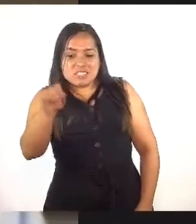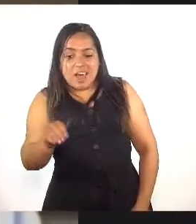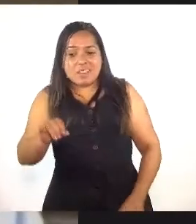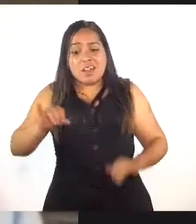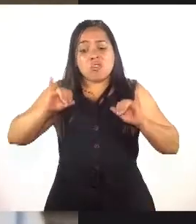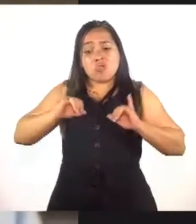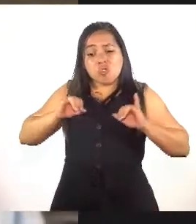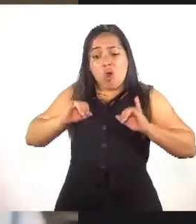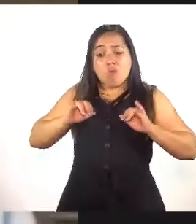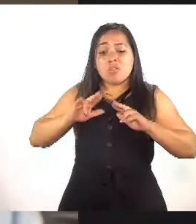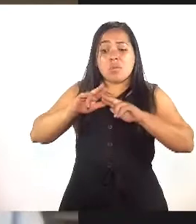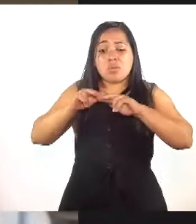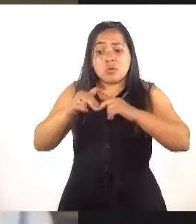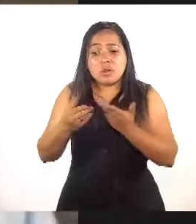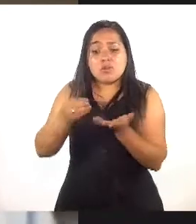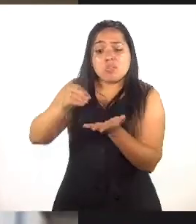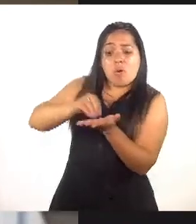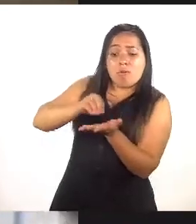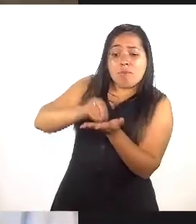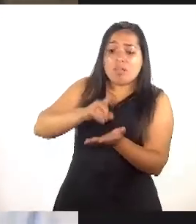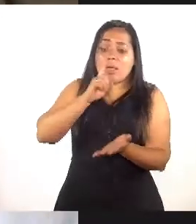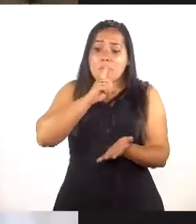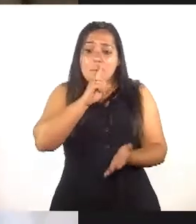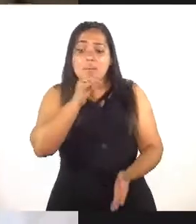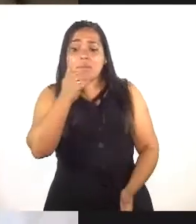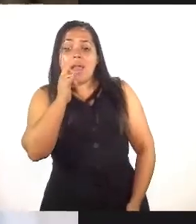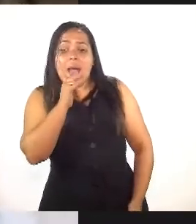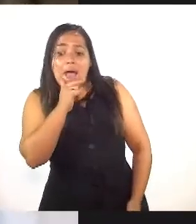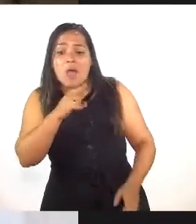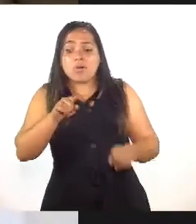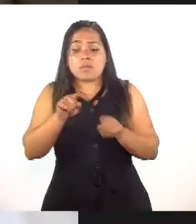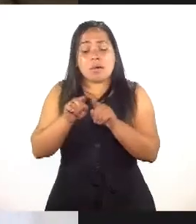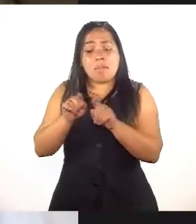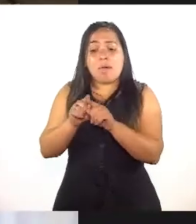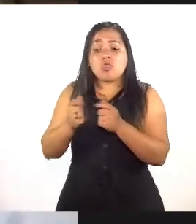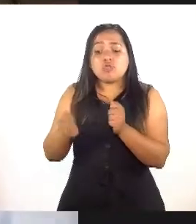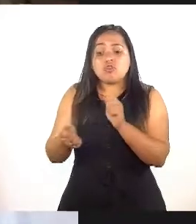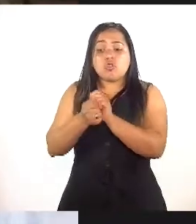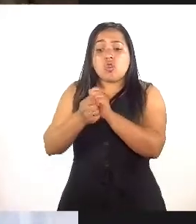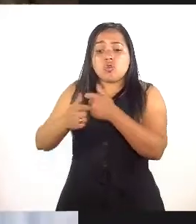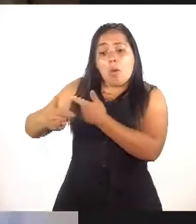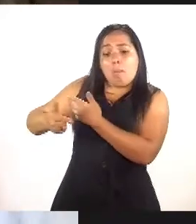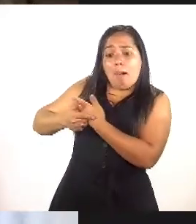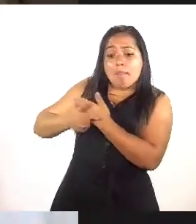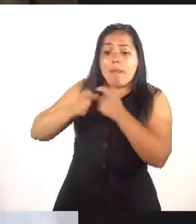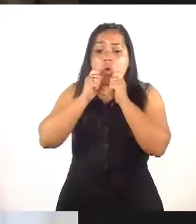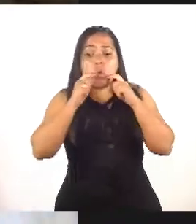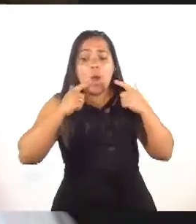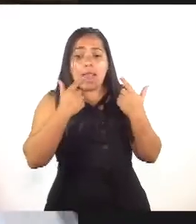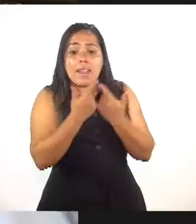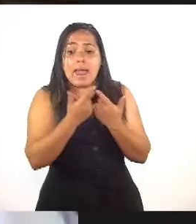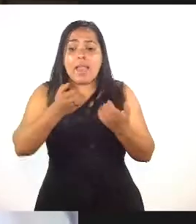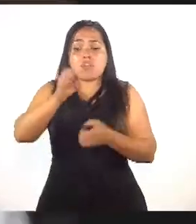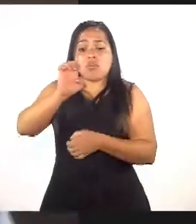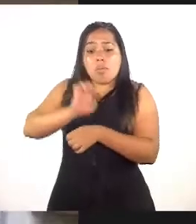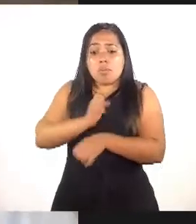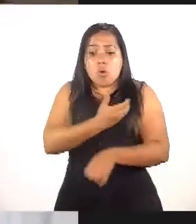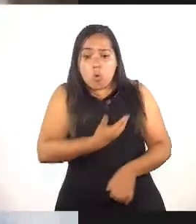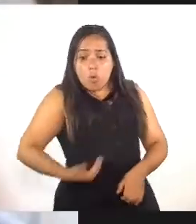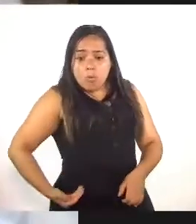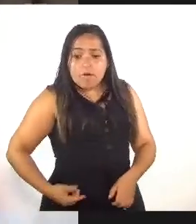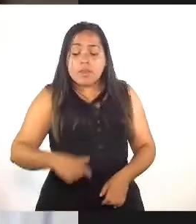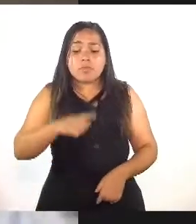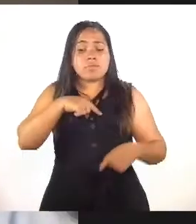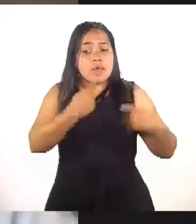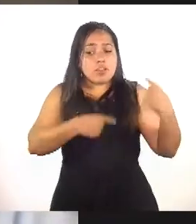Então a Genersa vai ter que fazer esse papel junto com a LERJ, junto com o governo. Tem que discutir essa questão